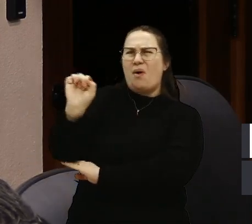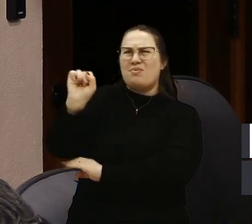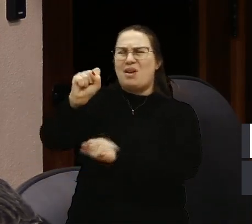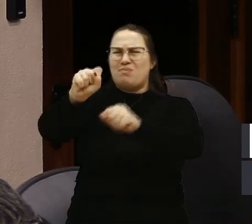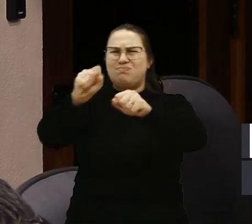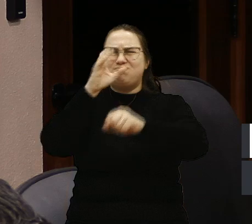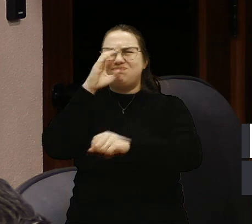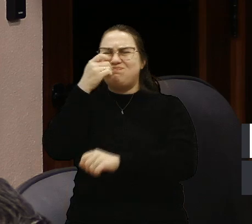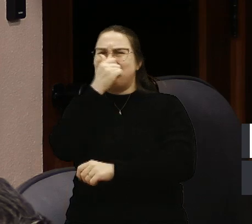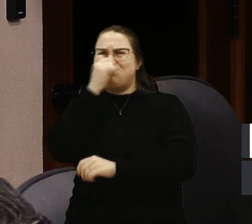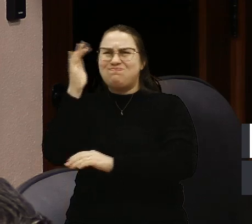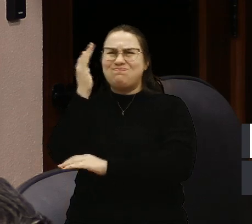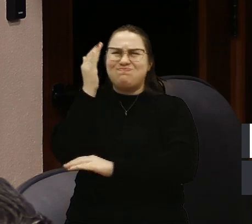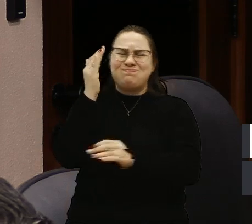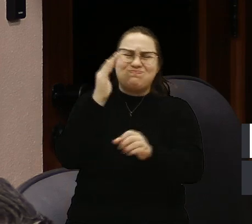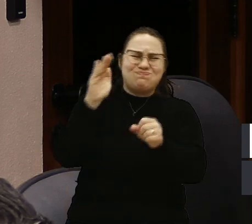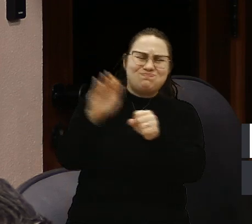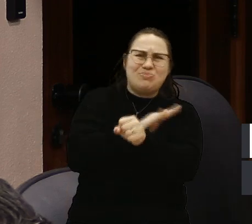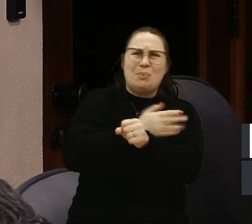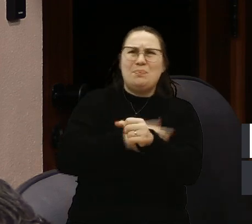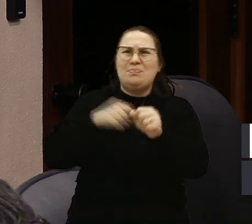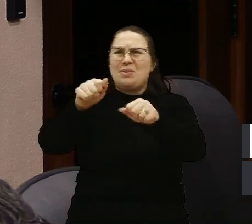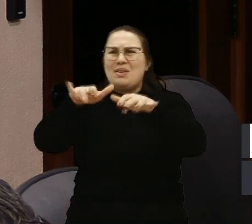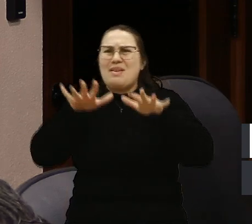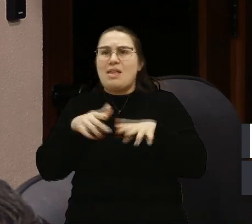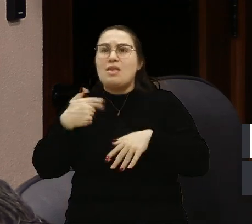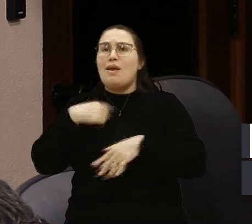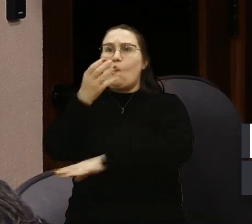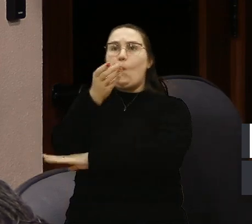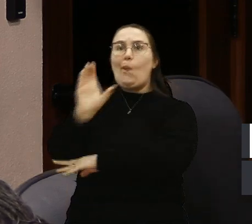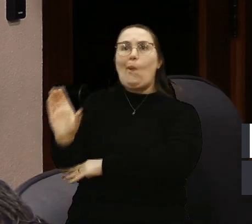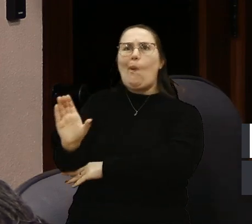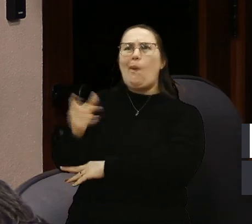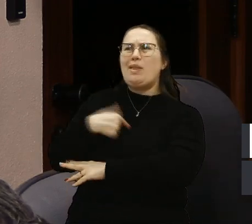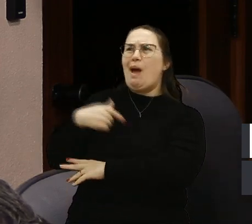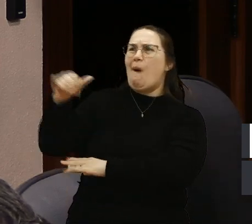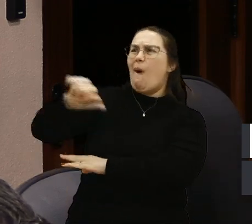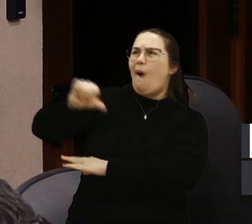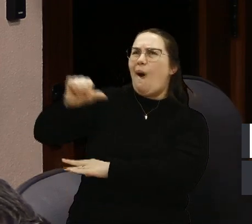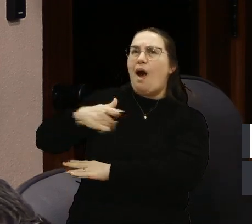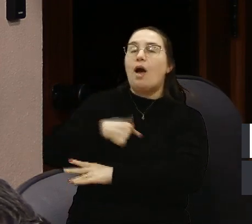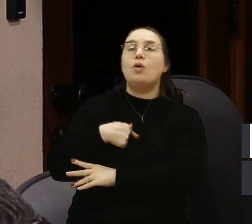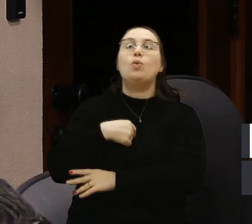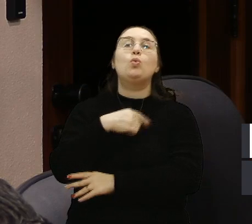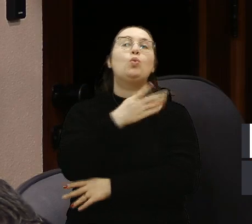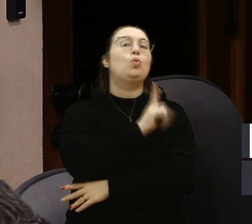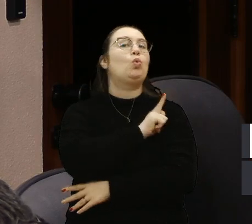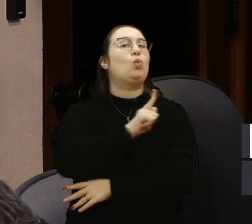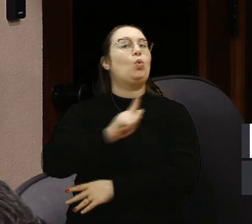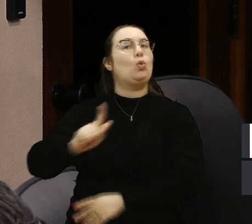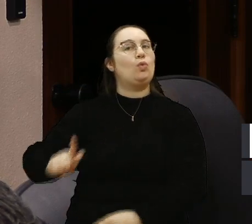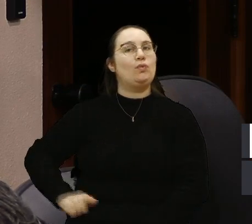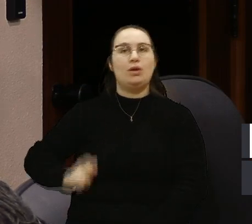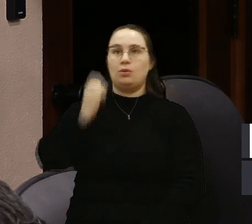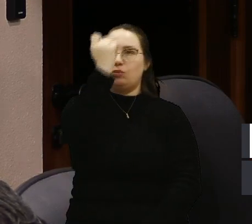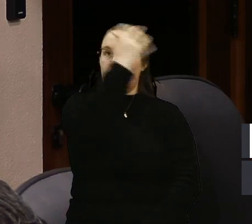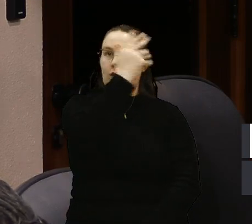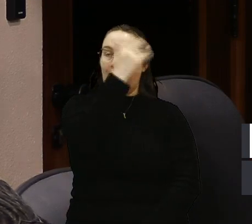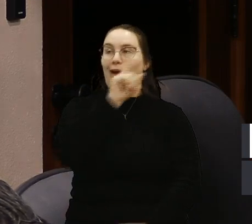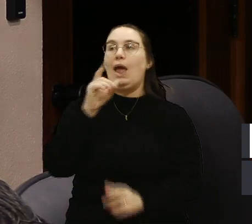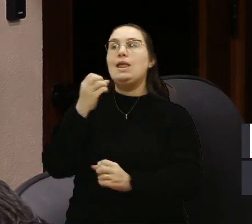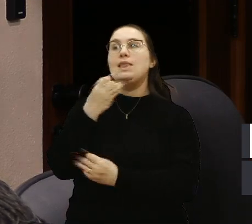a turma me execrando. Eu só estou querendo dizer que o governo do Adiló, e ainda bem, vereadora Daiane, nesse